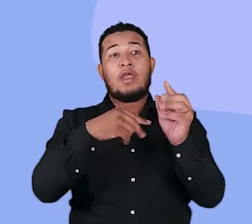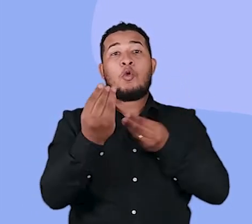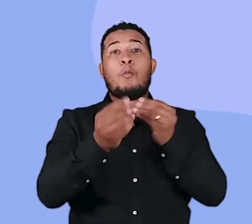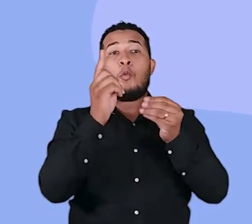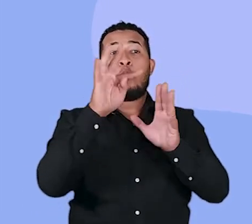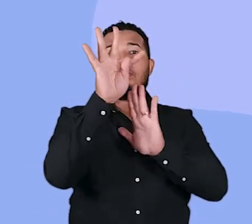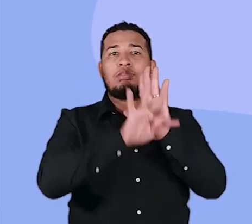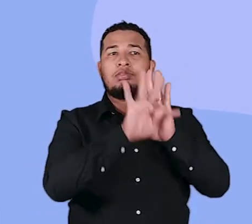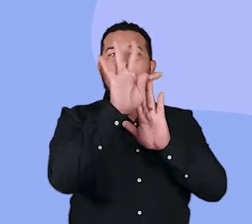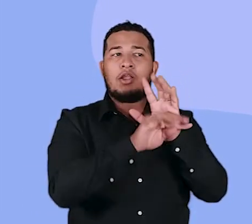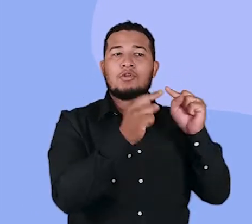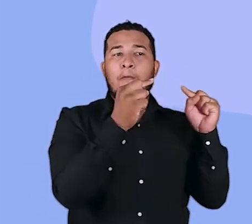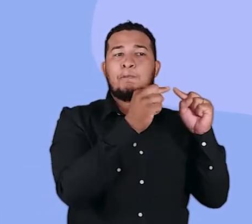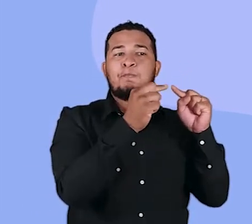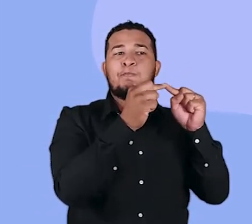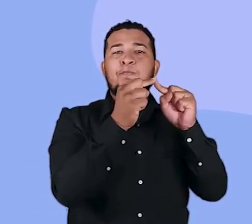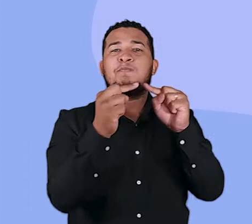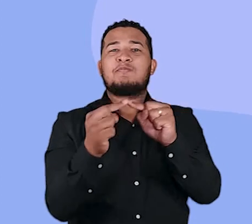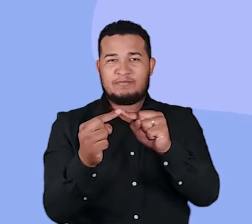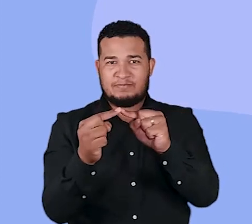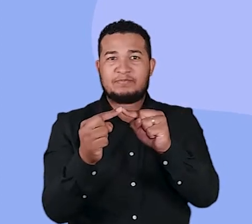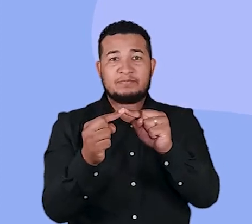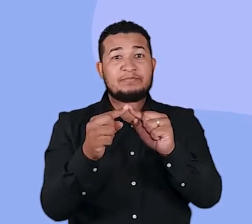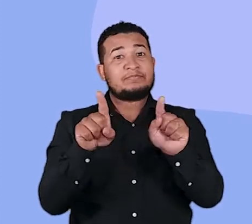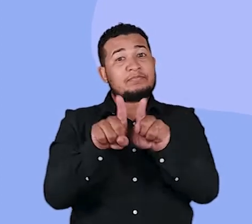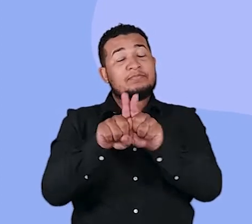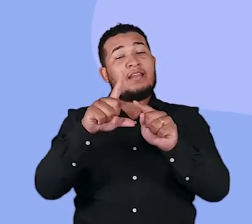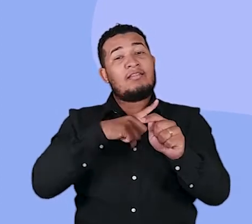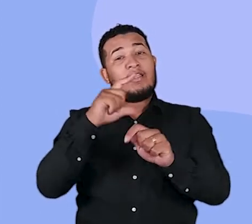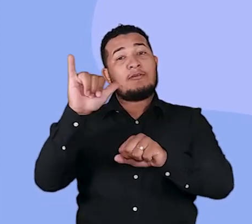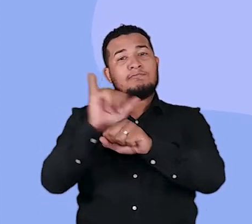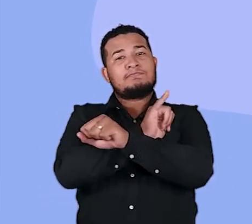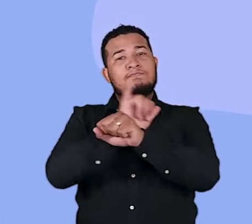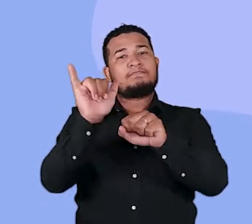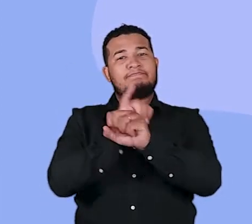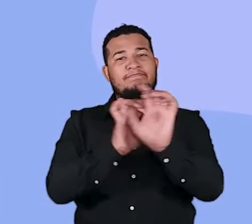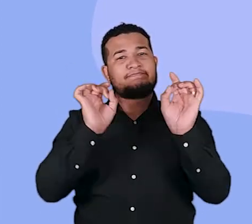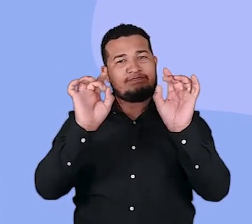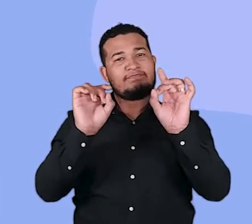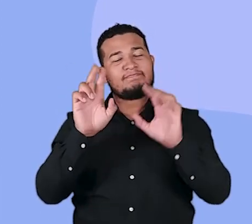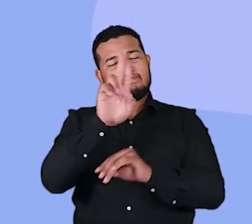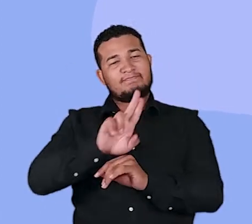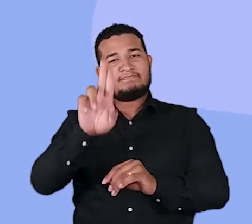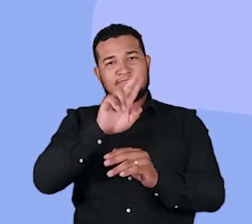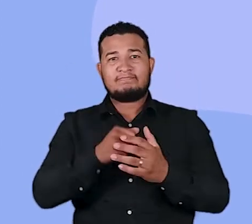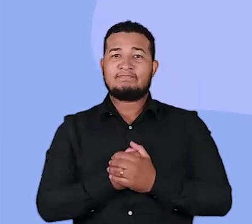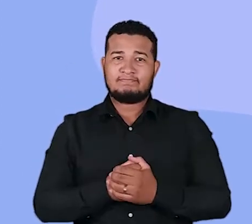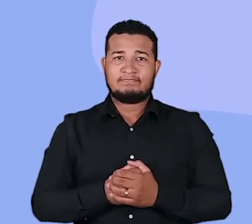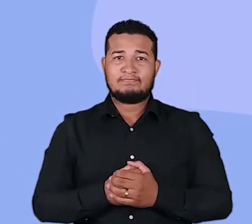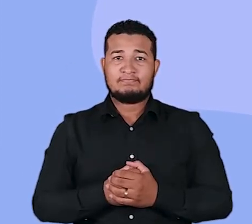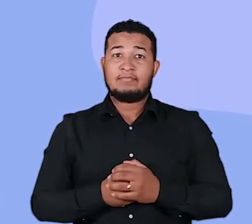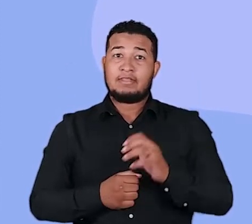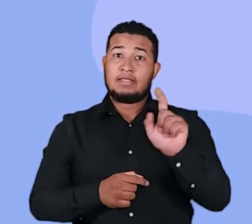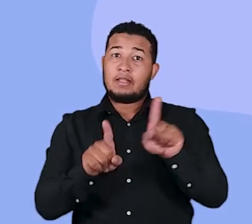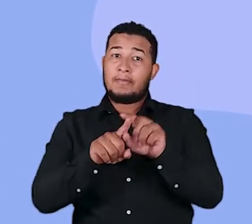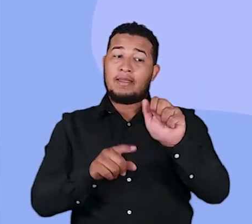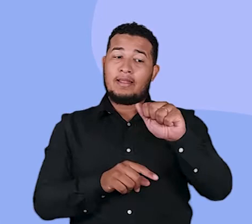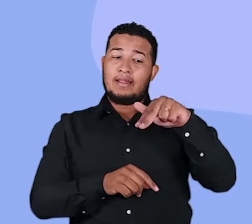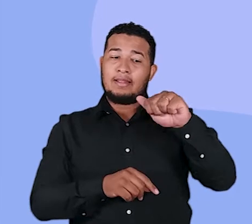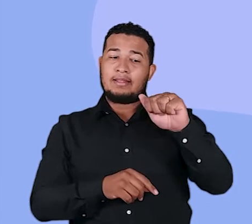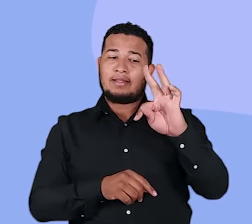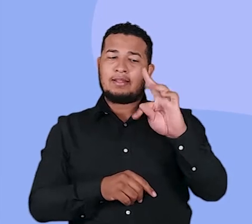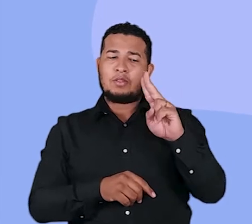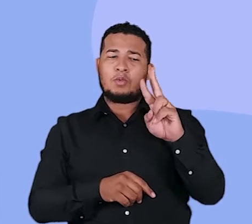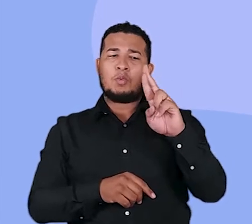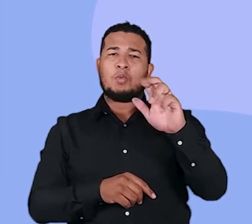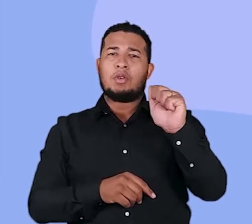à organização do texto. Para tal, há estratégias específicas que devem ser usadas. A anáfora, que é a